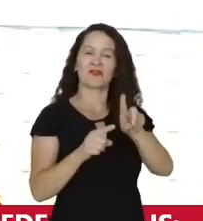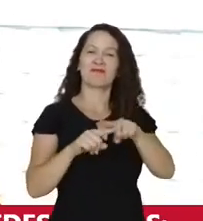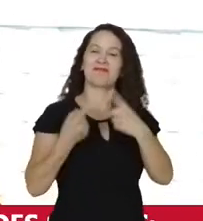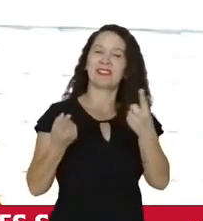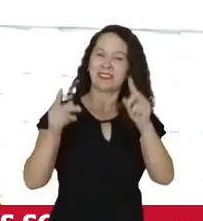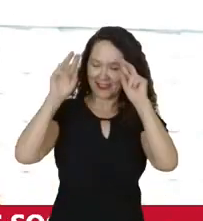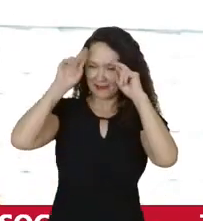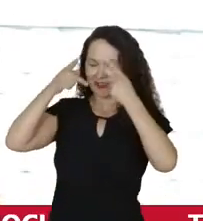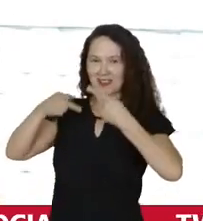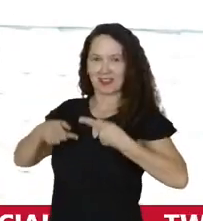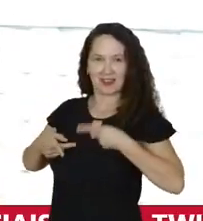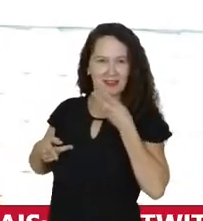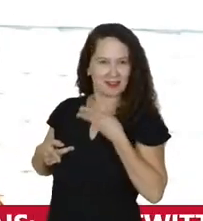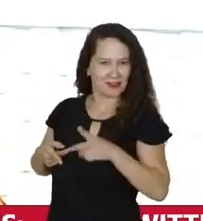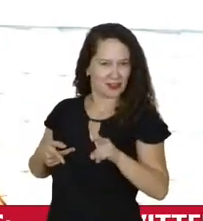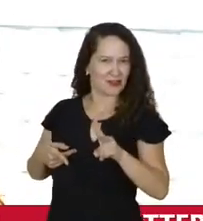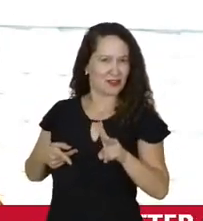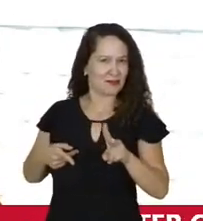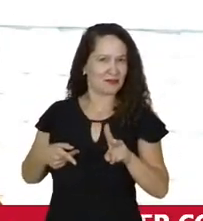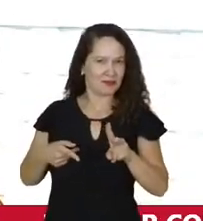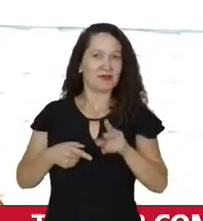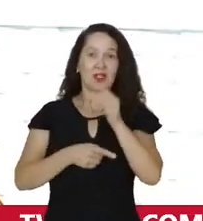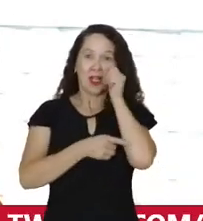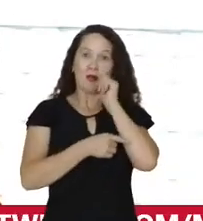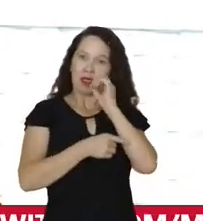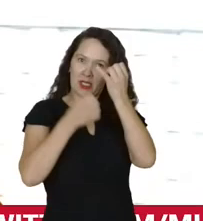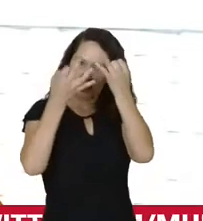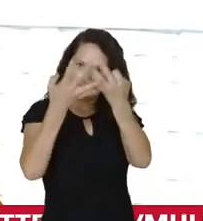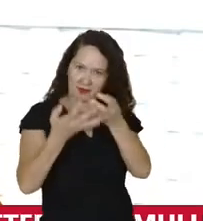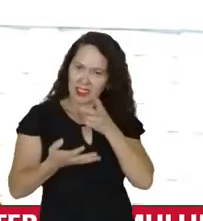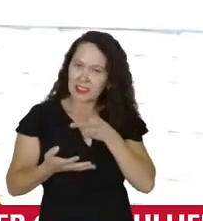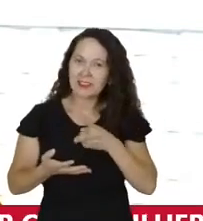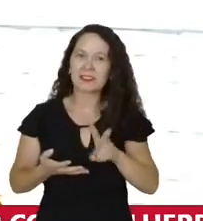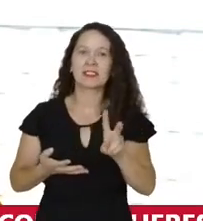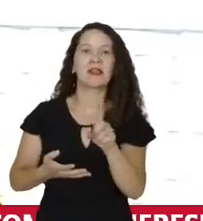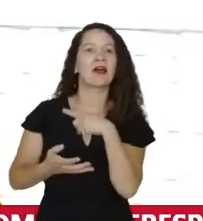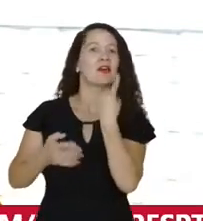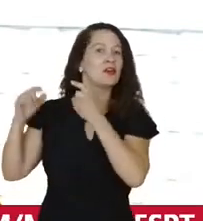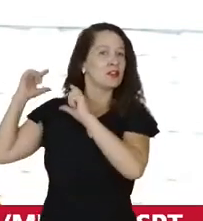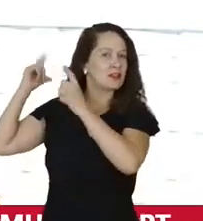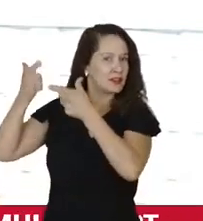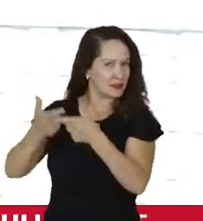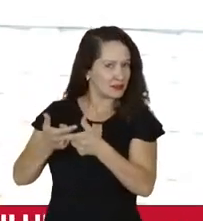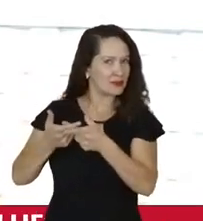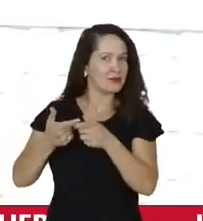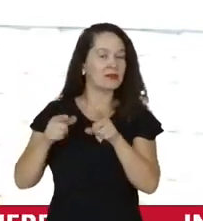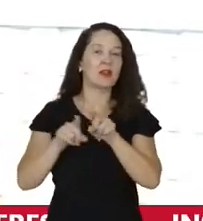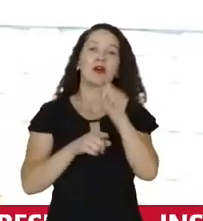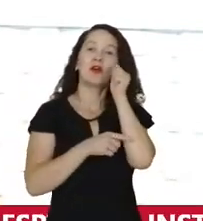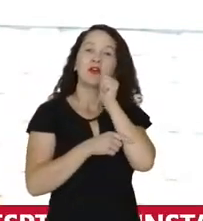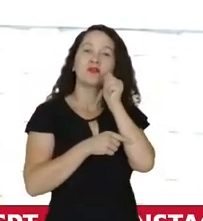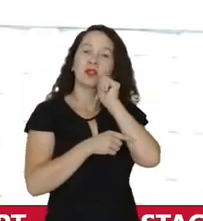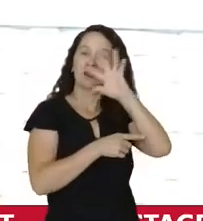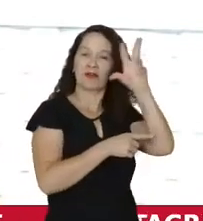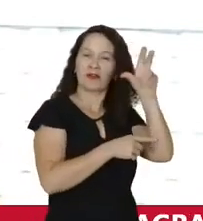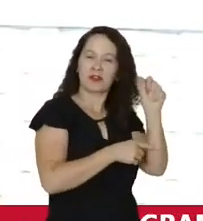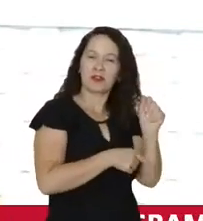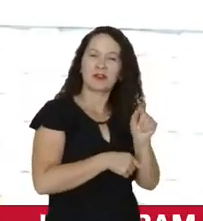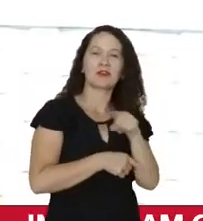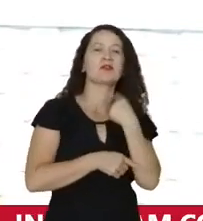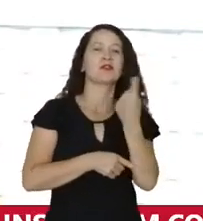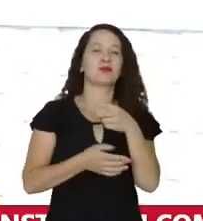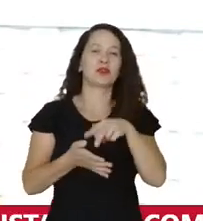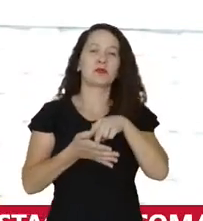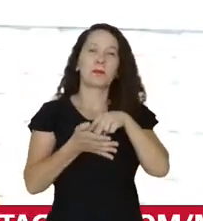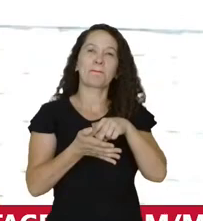fala o nosso querido Ailton Krenak, né, e como sempre falaram as nossas ancestrais, as mulheres africanas, como a gente fala